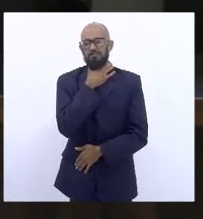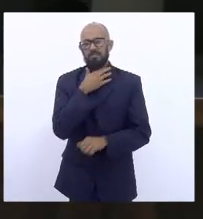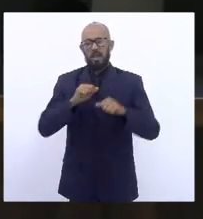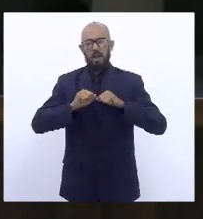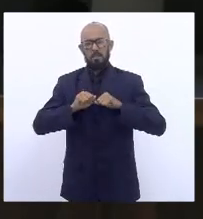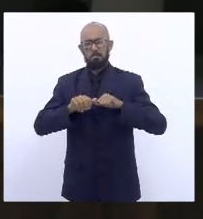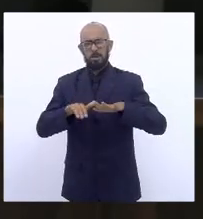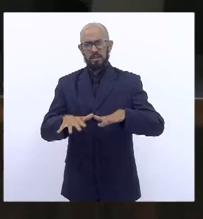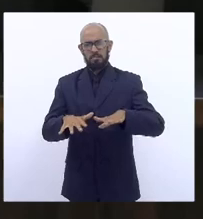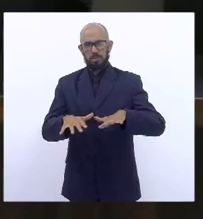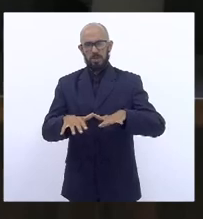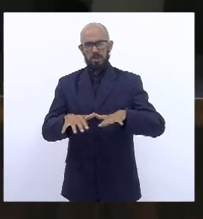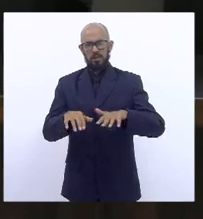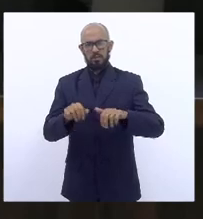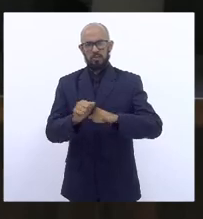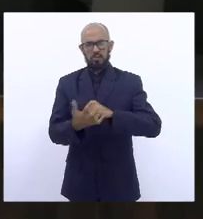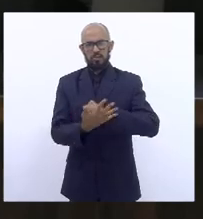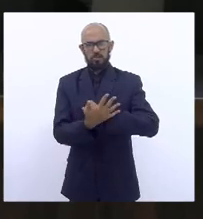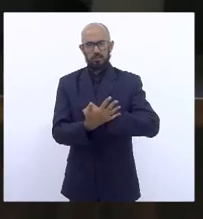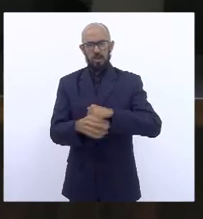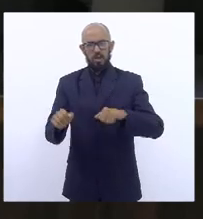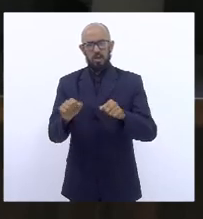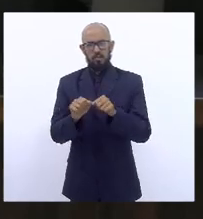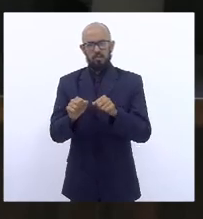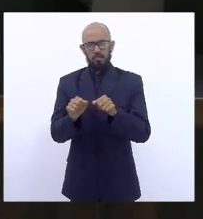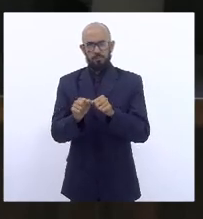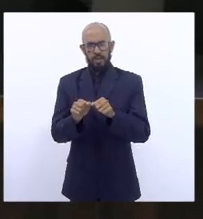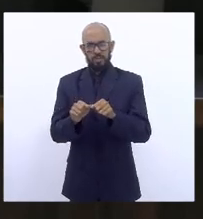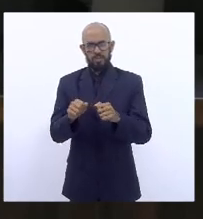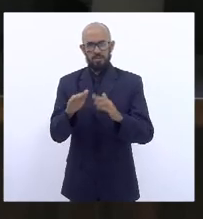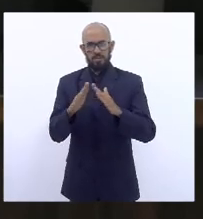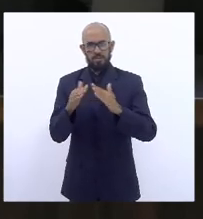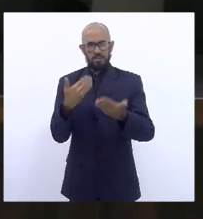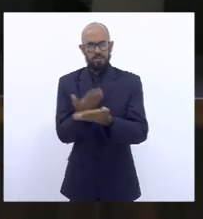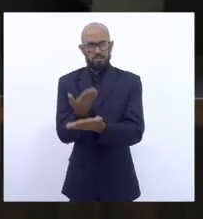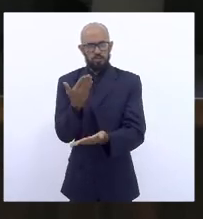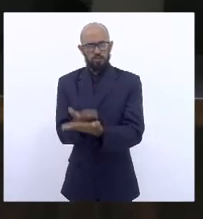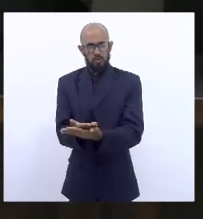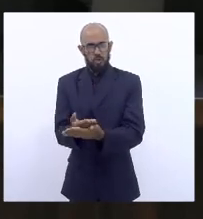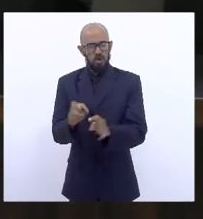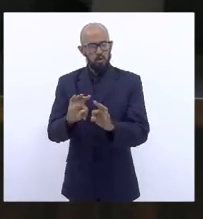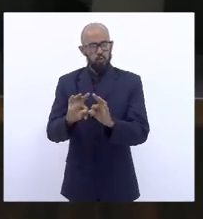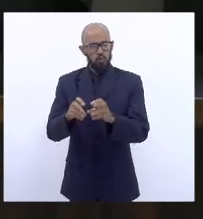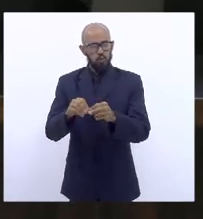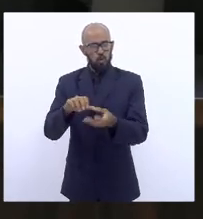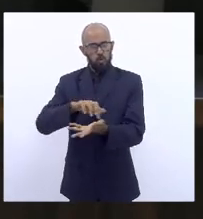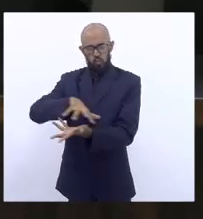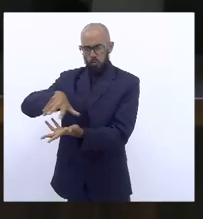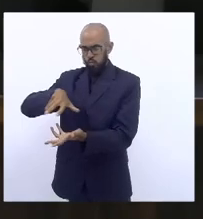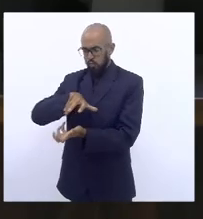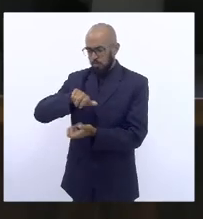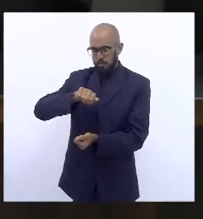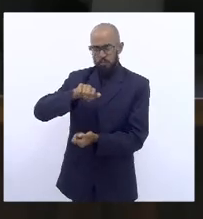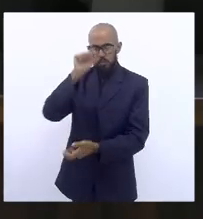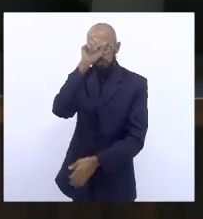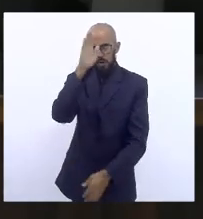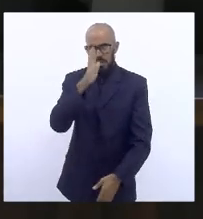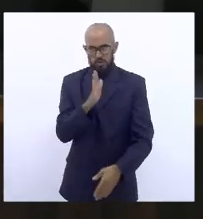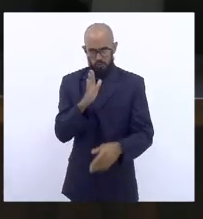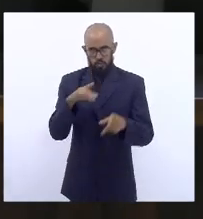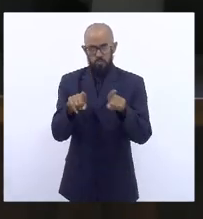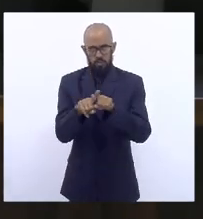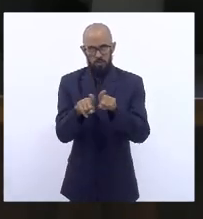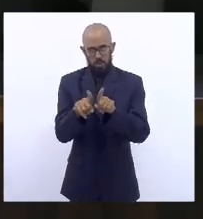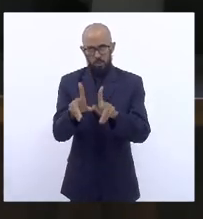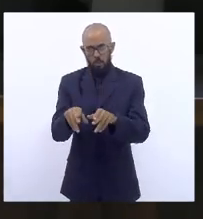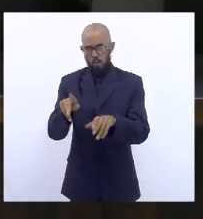pandemia provocou nos aparelhos escolares em todo o mundo. O Brasil, como em